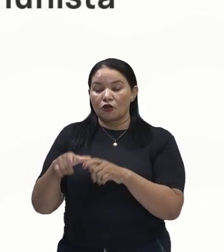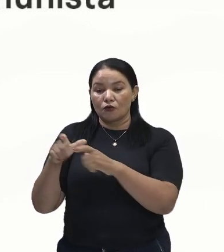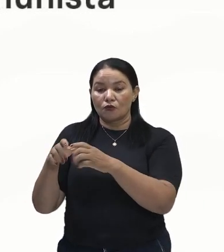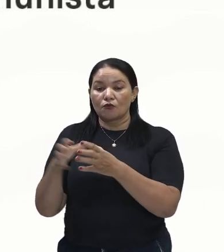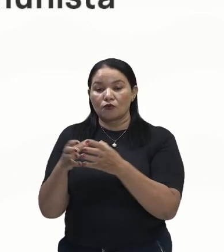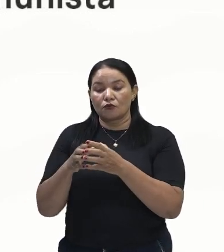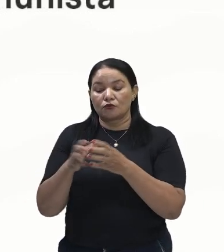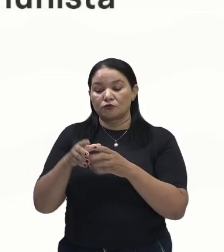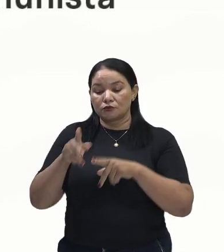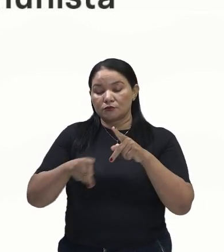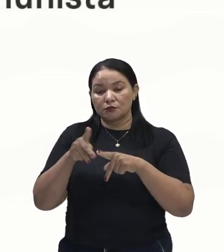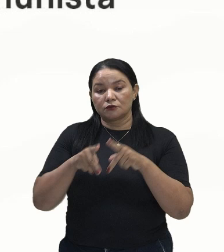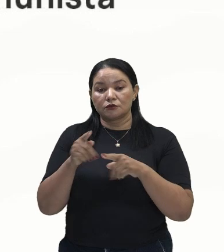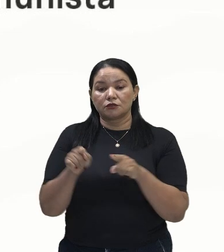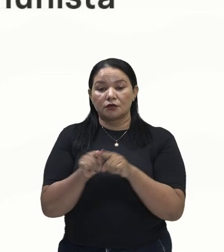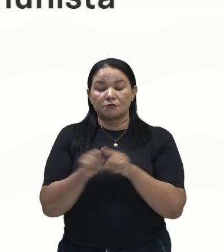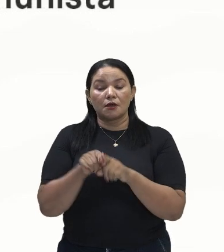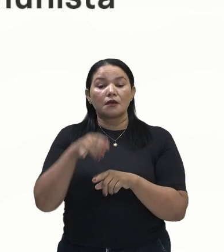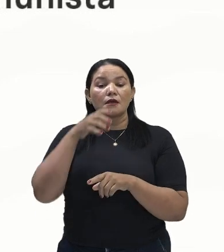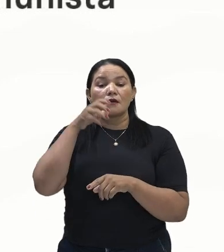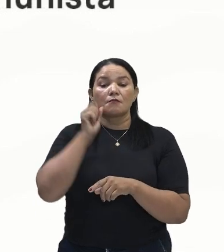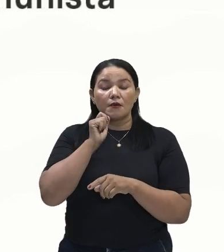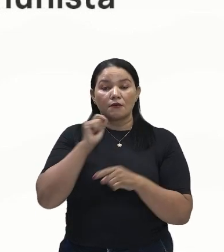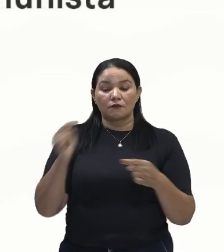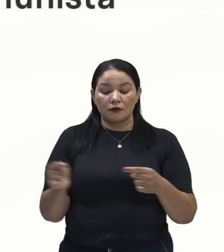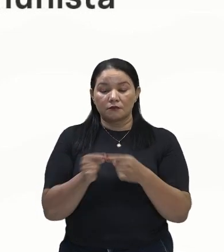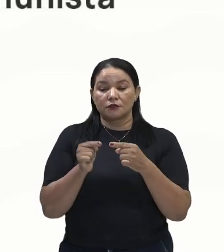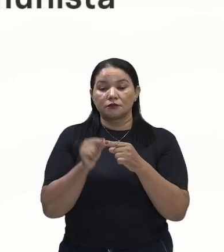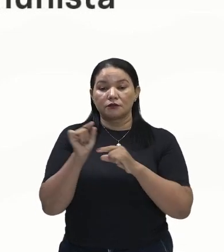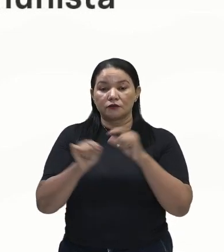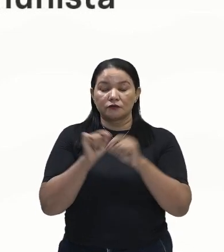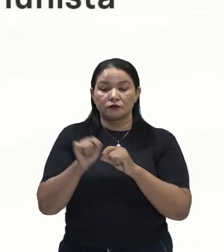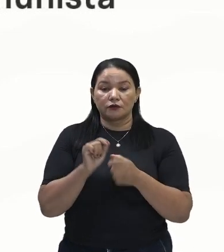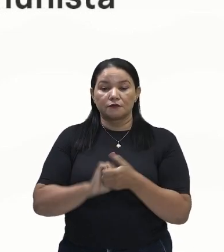e pão seria ali uma